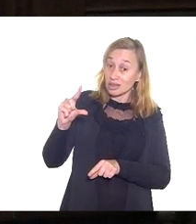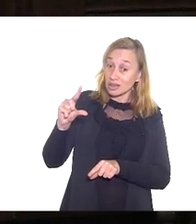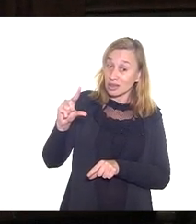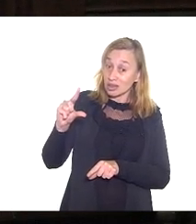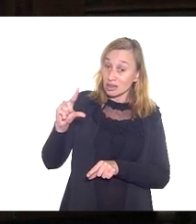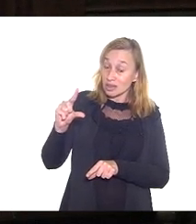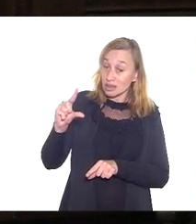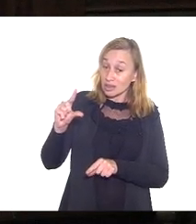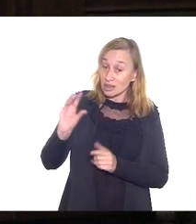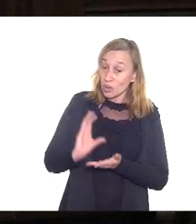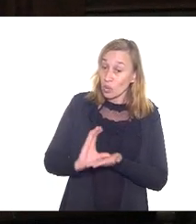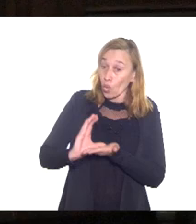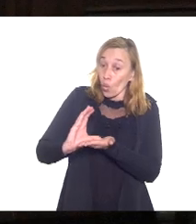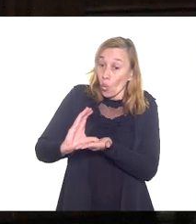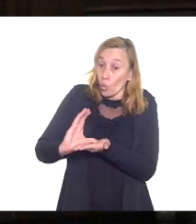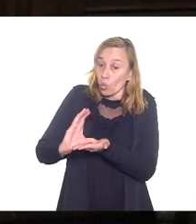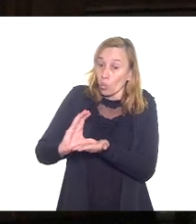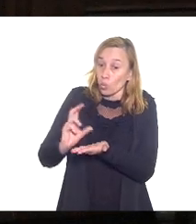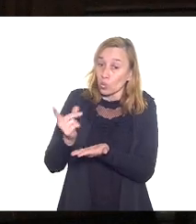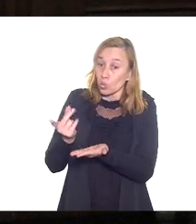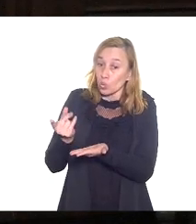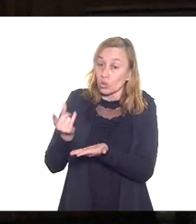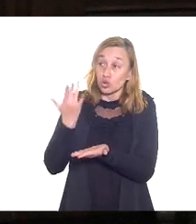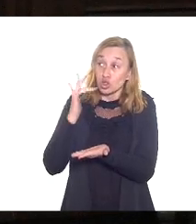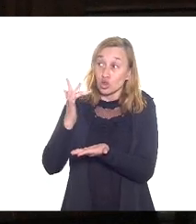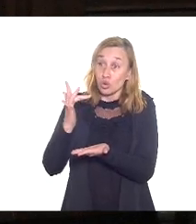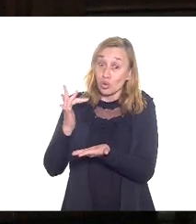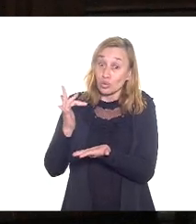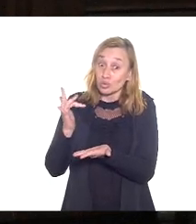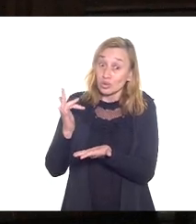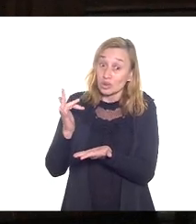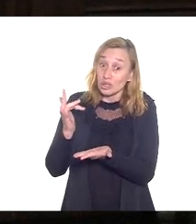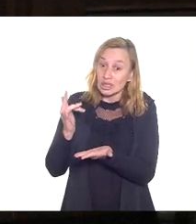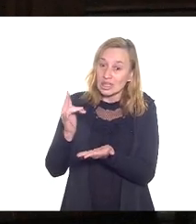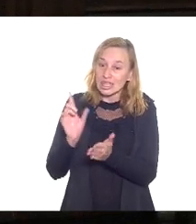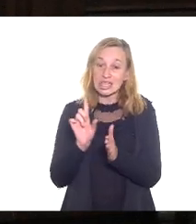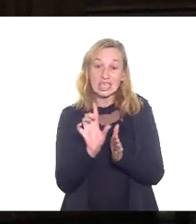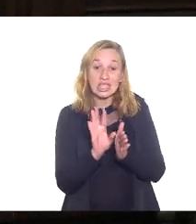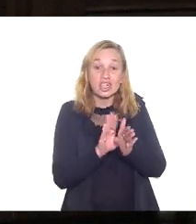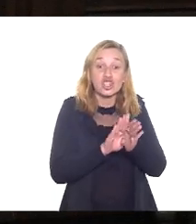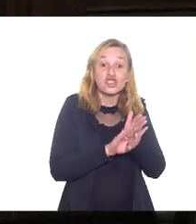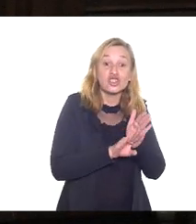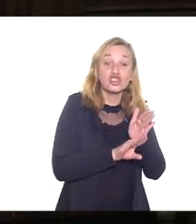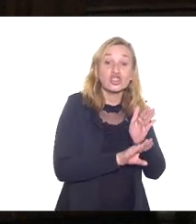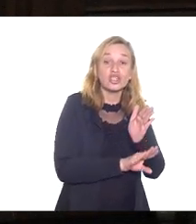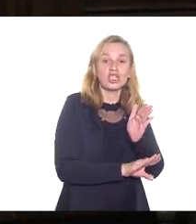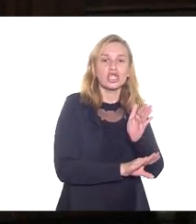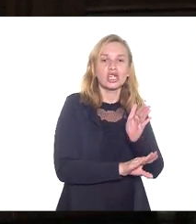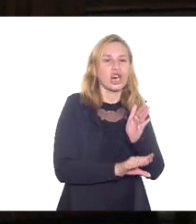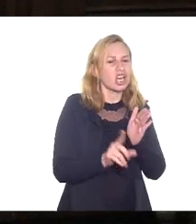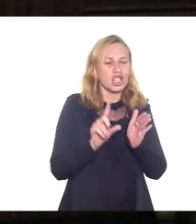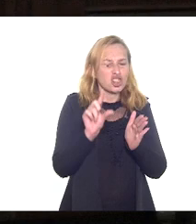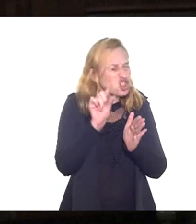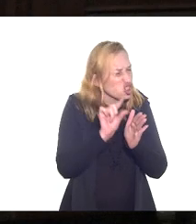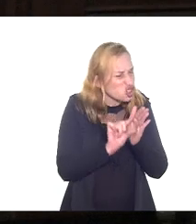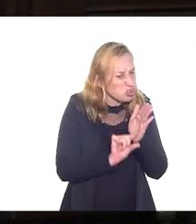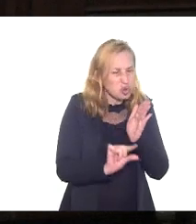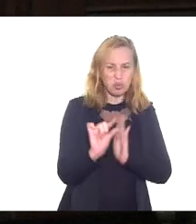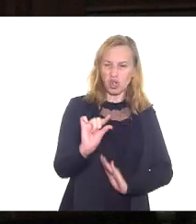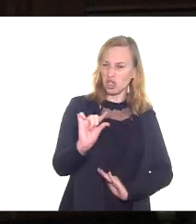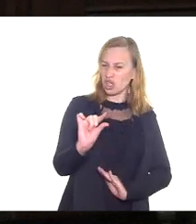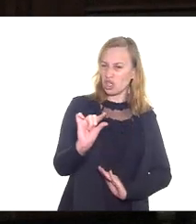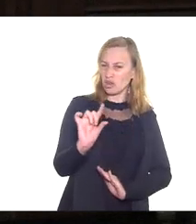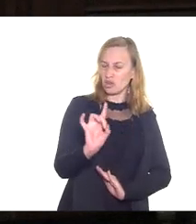o recurso do Tesouro e elimina, ou pelo menos diminui muito,